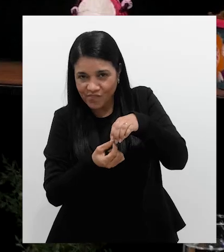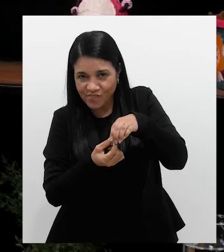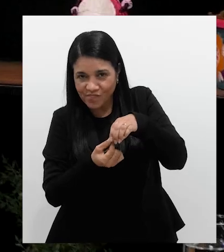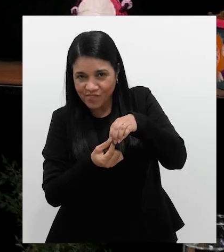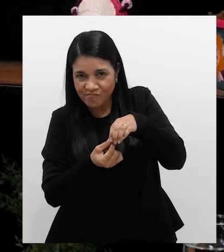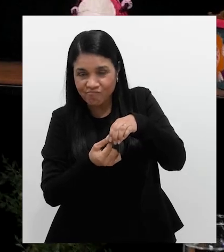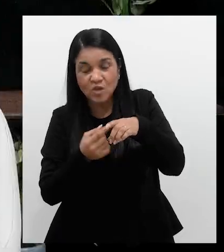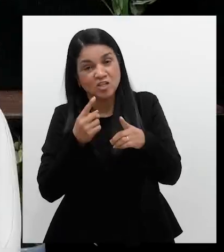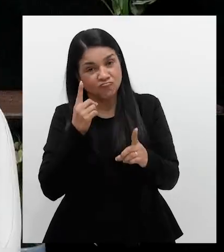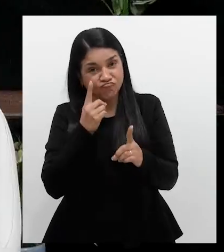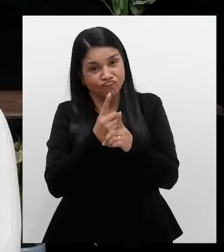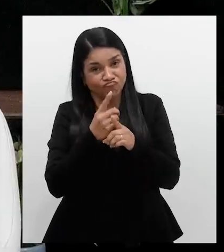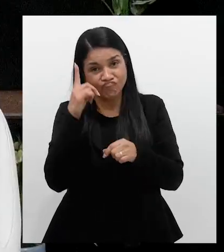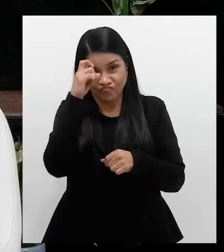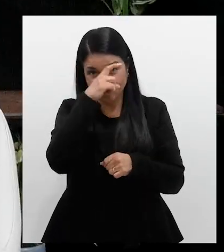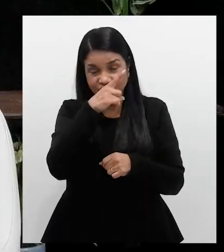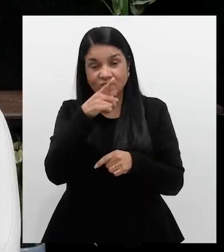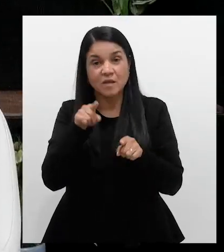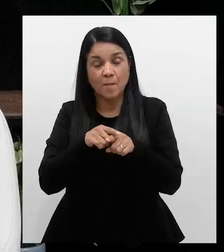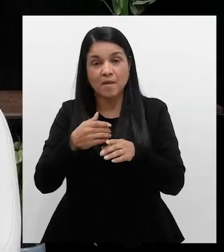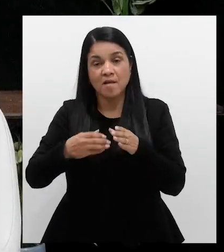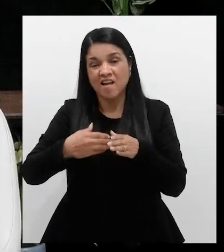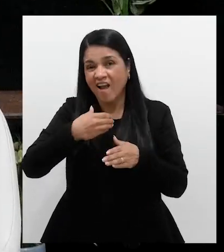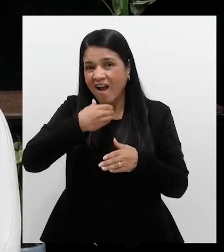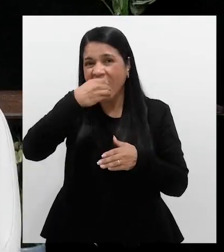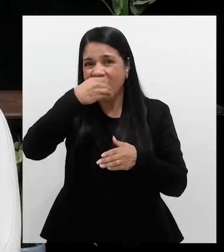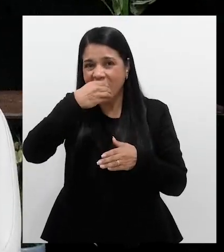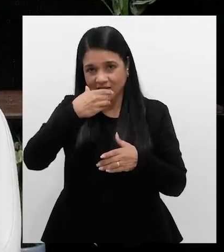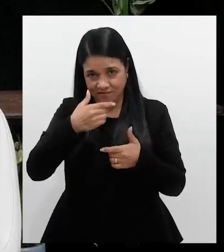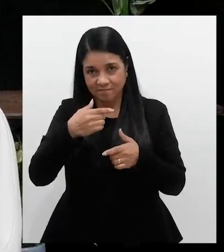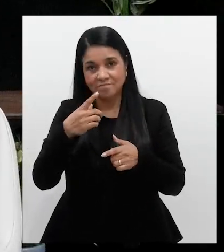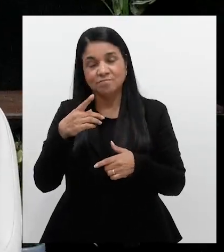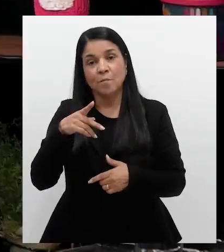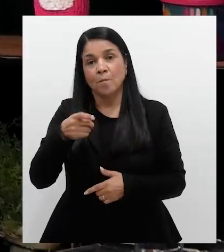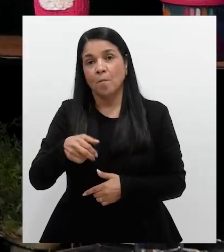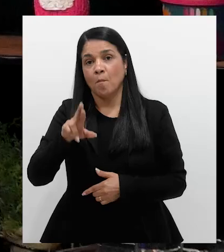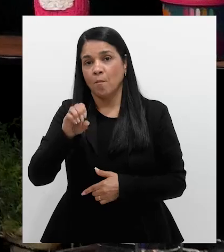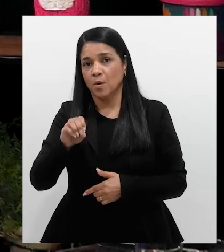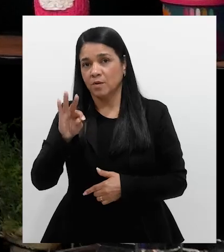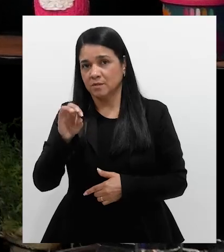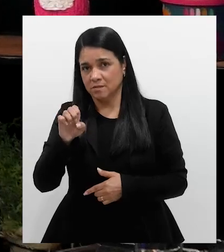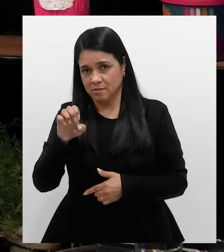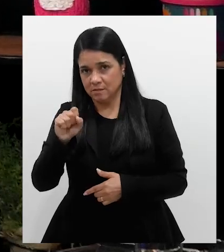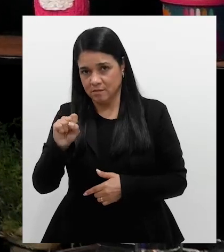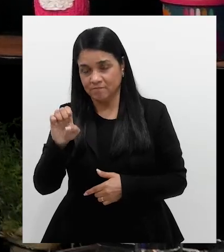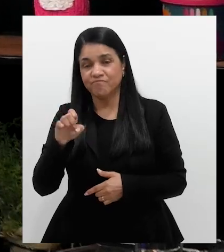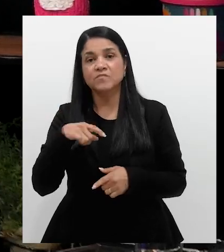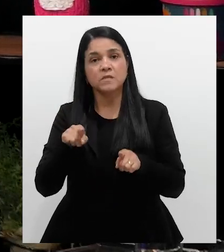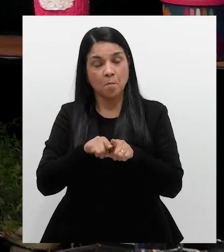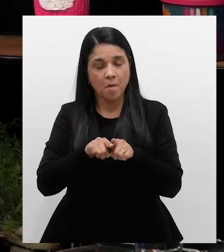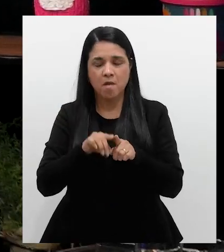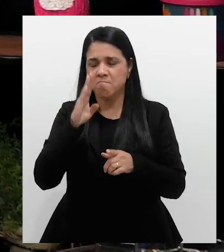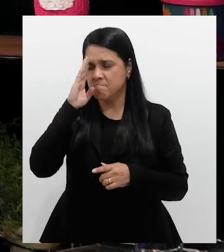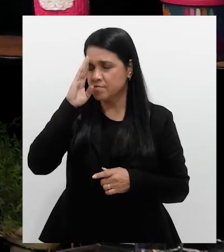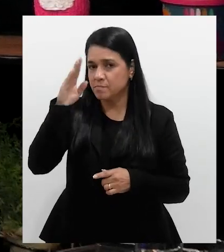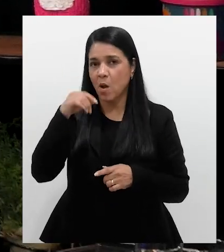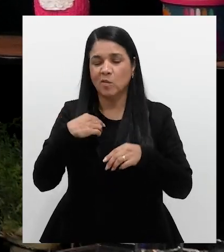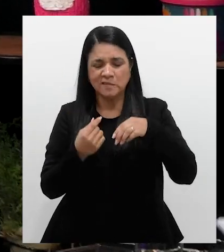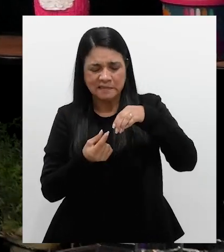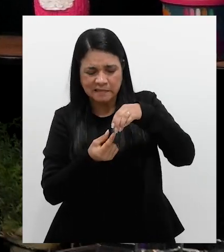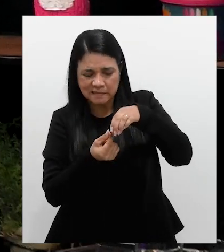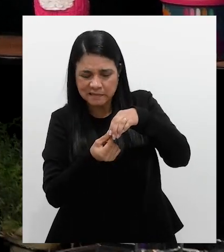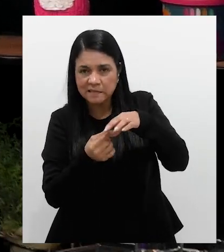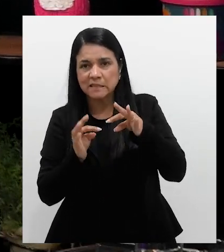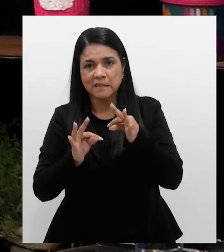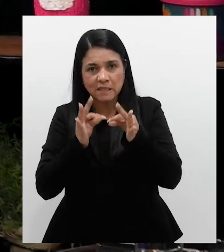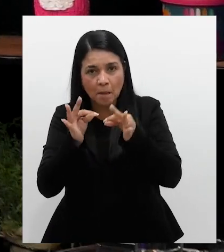consegue encontrar. E também a prótese dentária, né? Isso daí também é fundamental, né? É fundamental, faz parte da reabilitação oral, né? Você tratar o